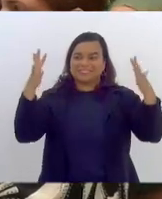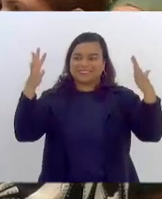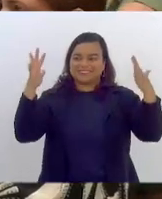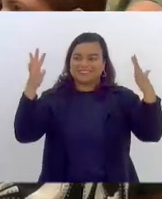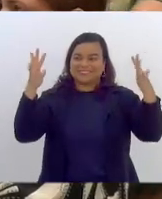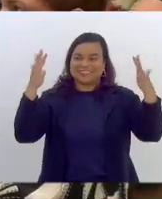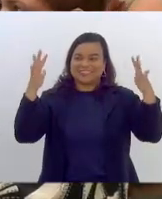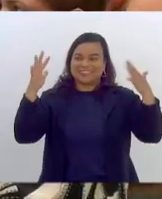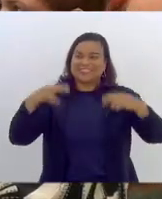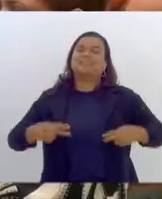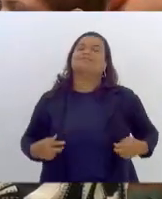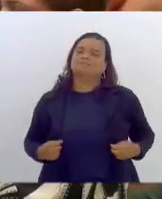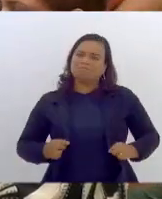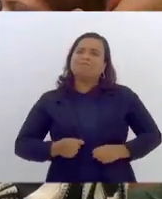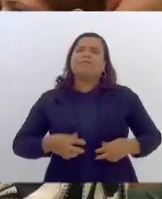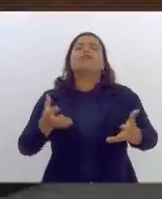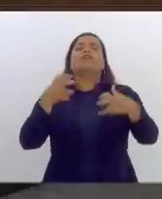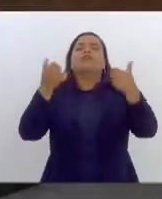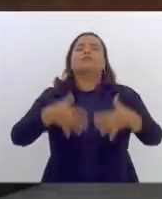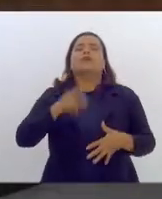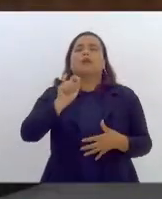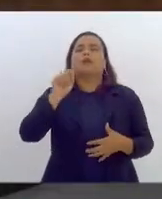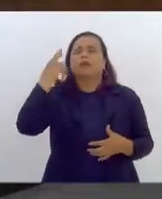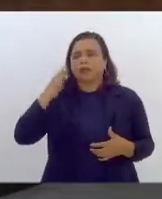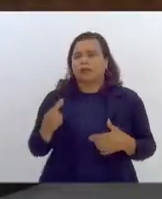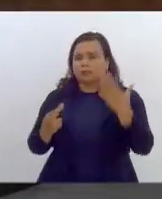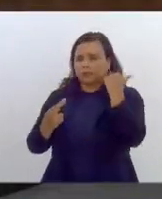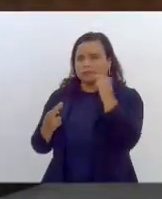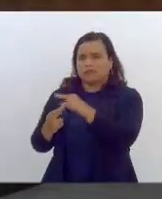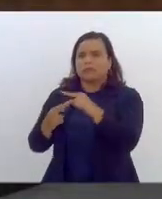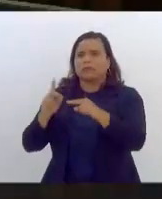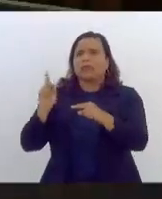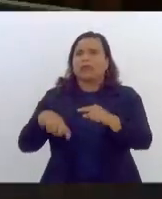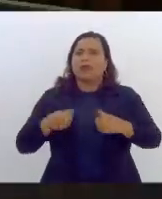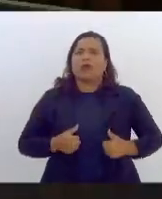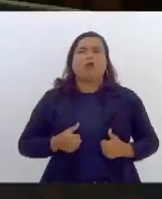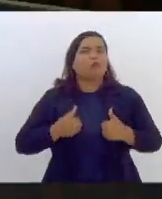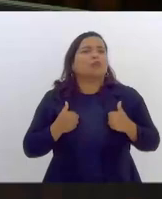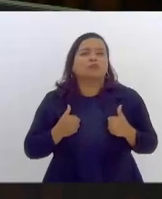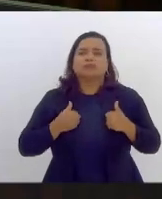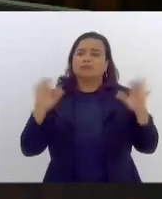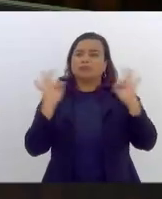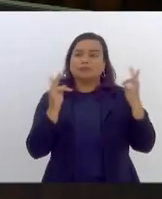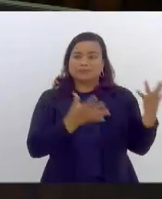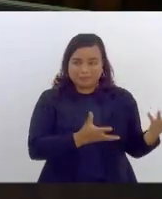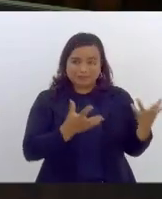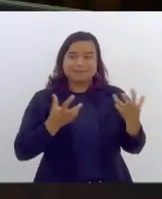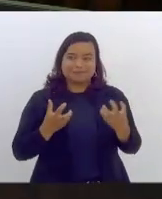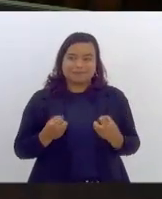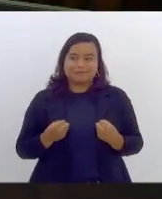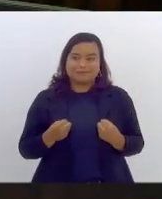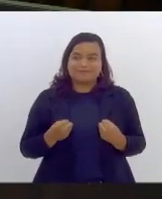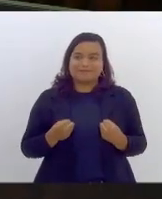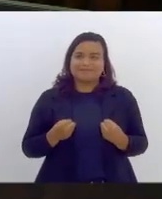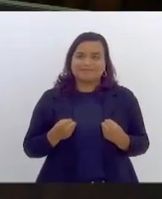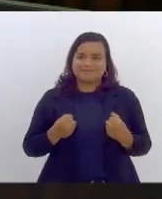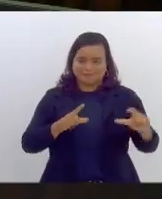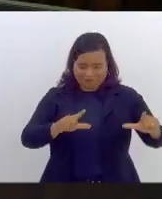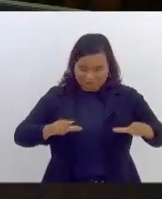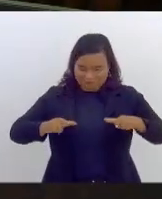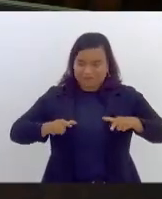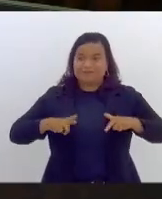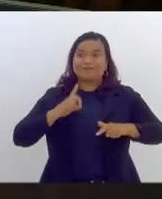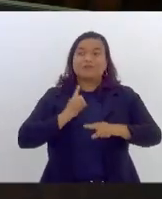aí, eu quero dizer, Renata, que é com orgulho que eu recebo. Porque eu, como